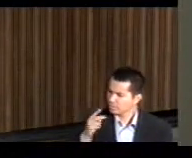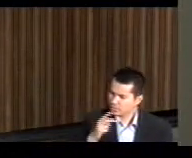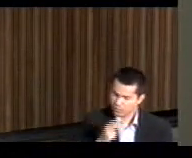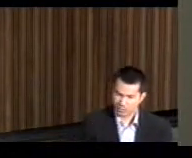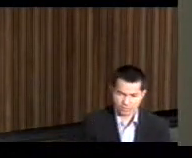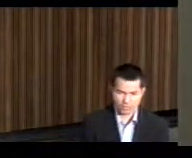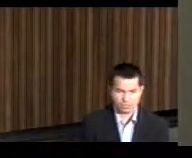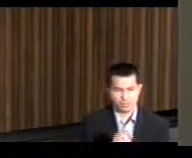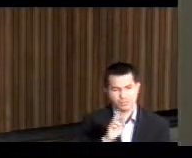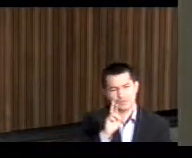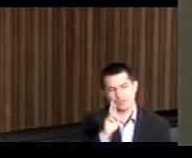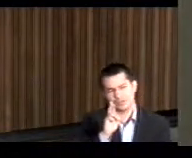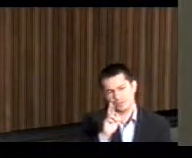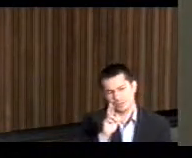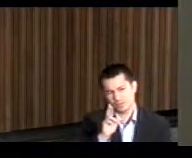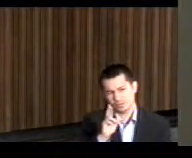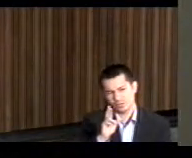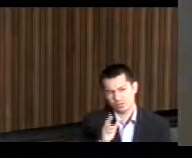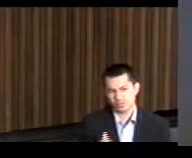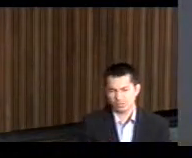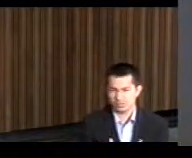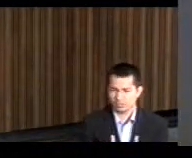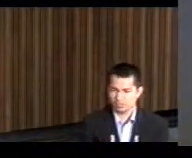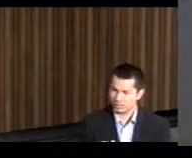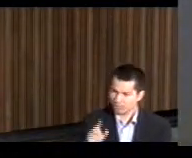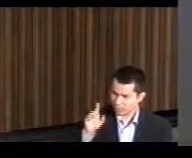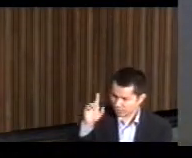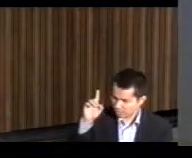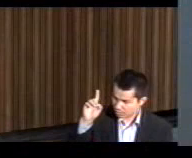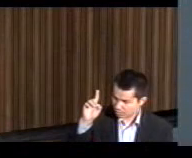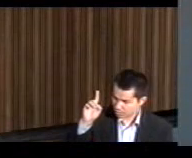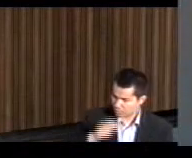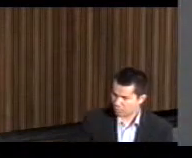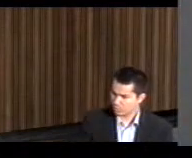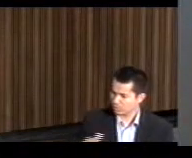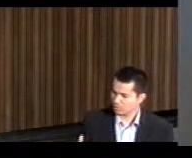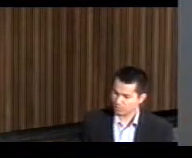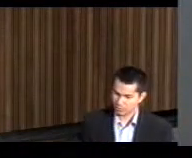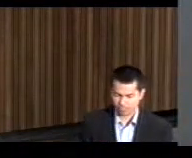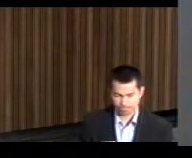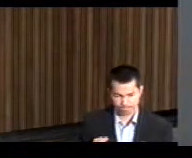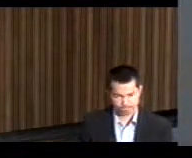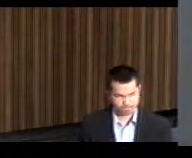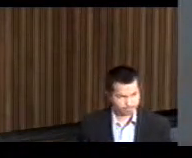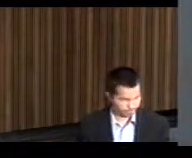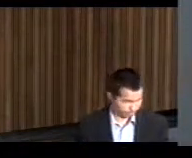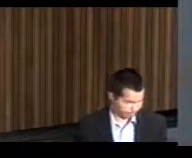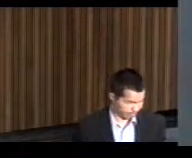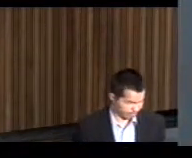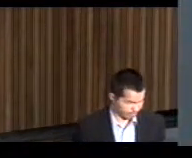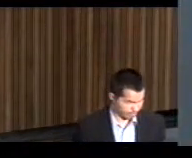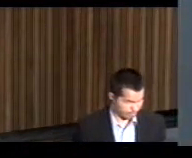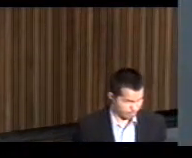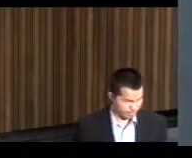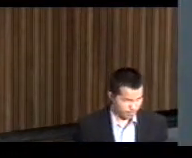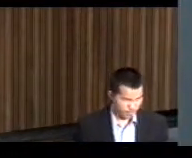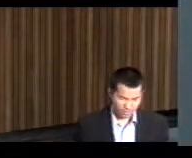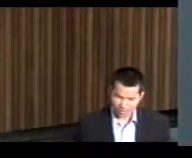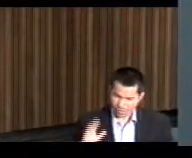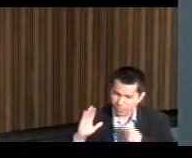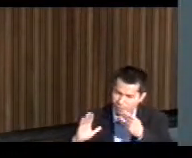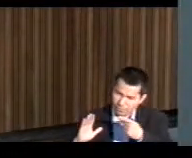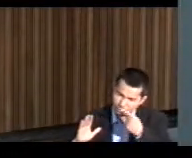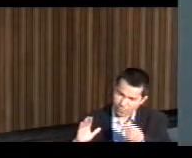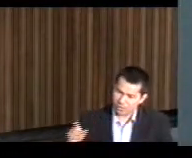esperança. Eu queria pedir ao Deus Todo-Poderoso que renovasse as suas promessas no seu coração,